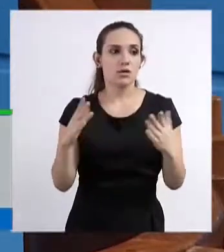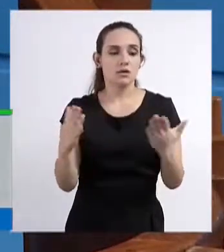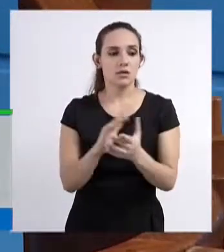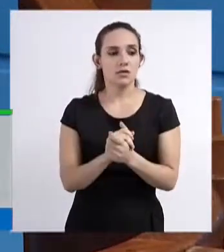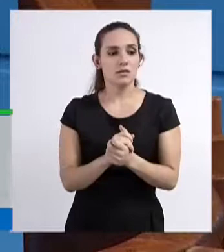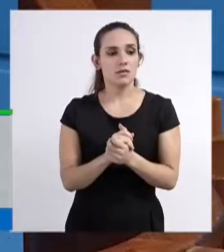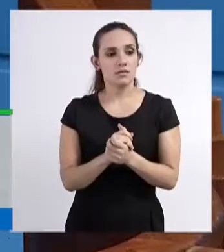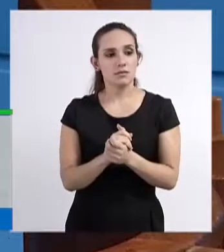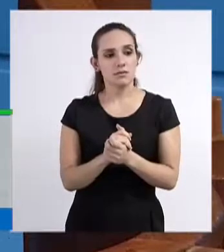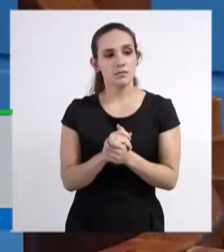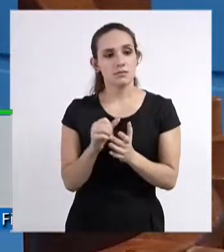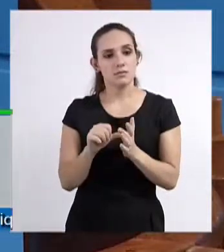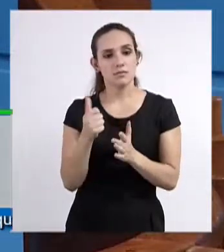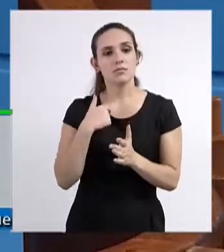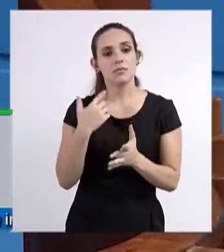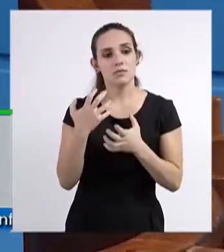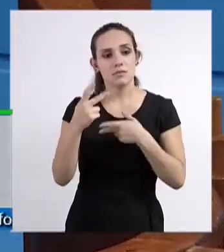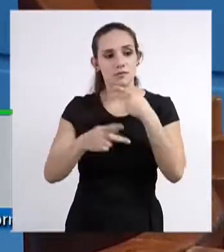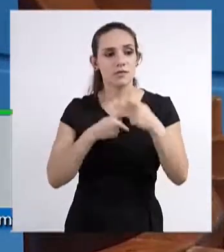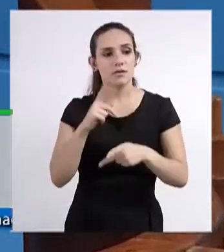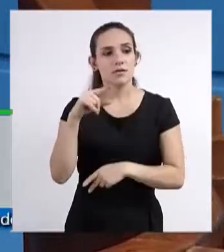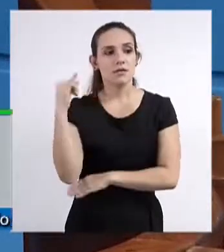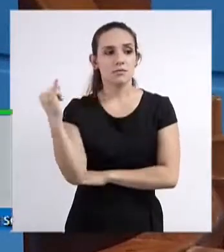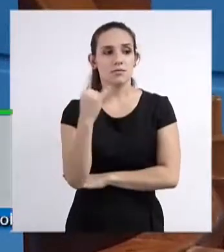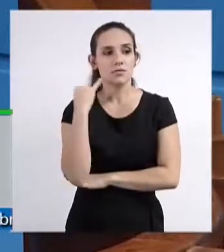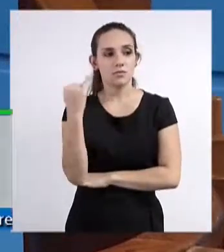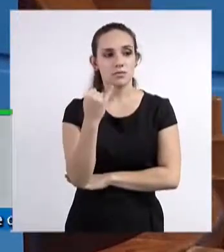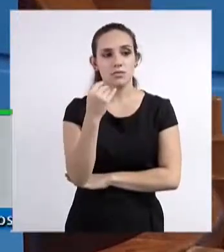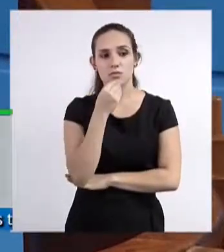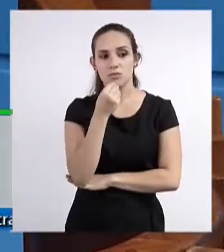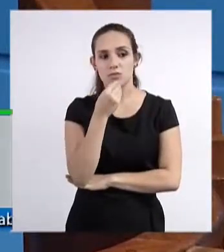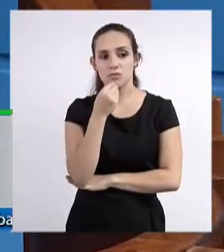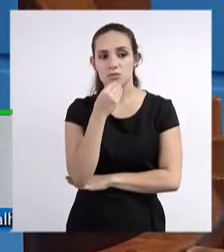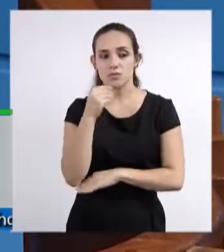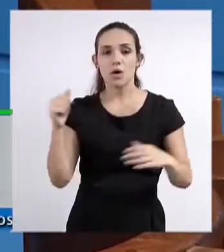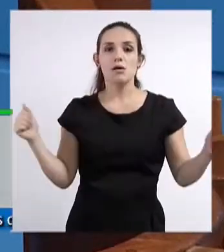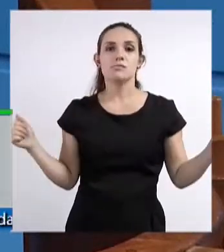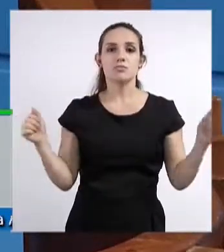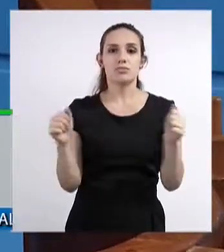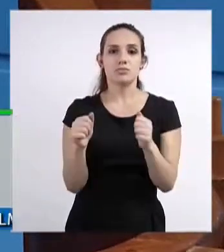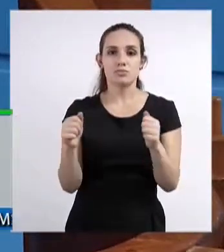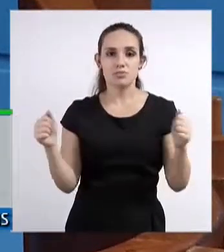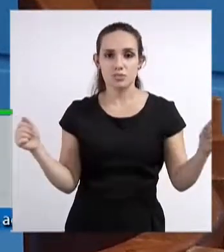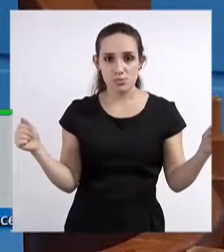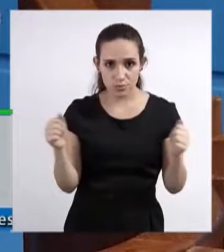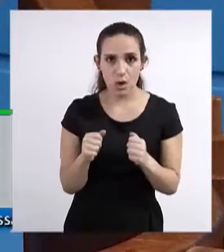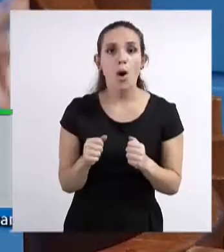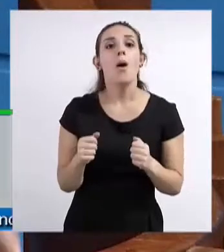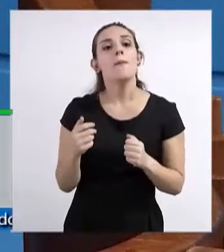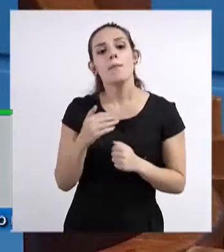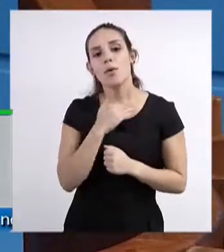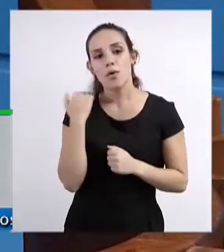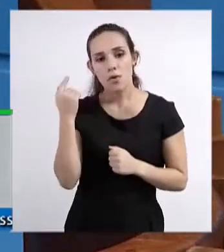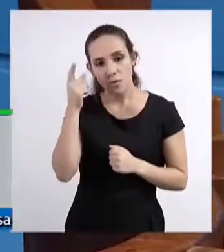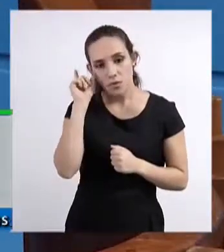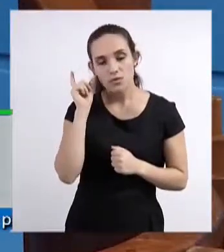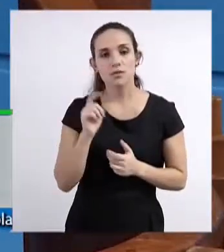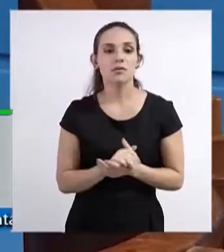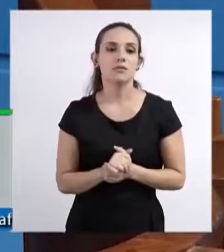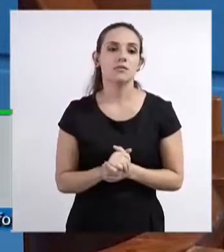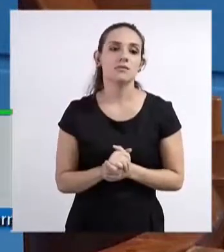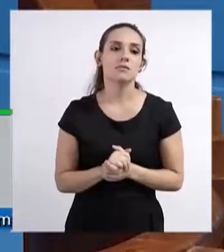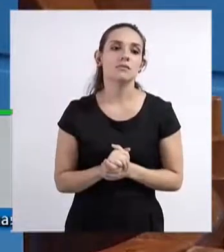Primeiramente, eu gostaria de destacar a importância do maior sanfoneiro do Brasil, que infelizmente veio a óbito ontem, e